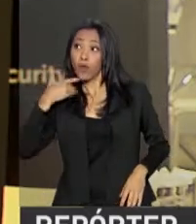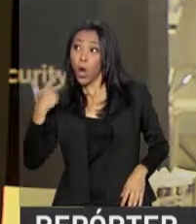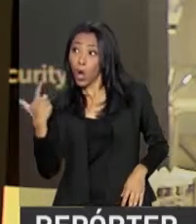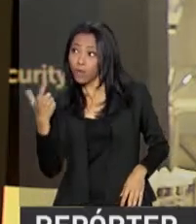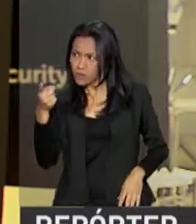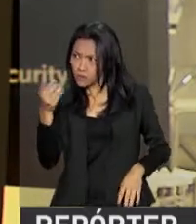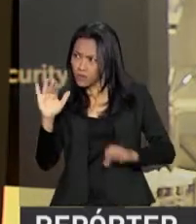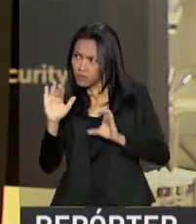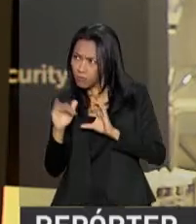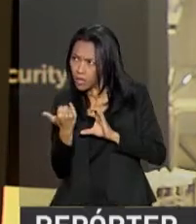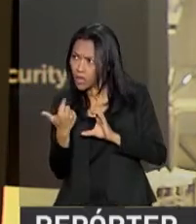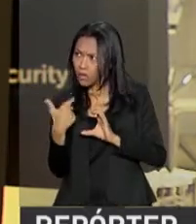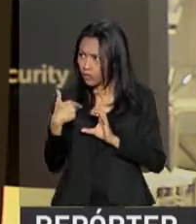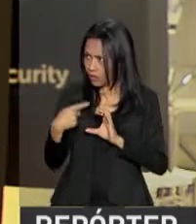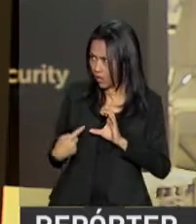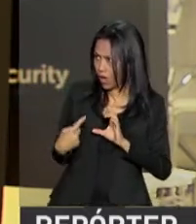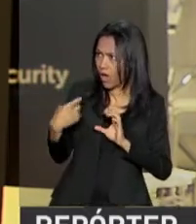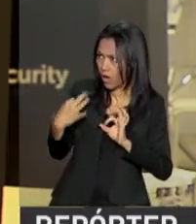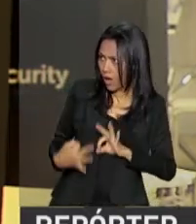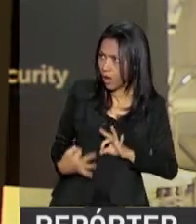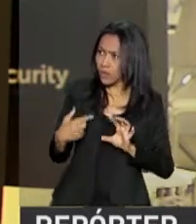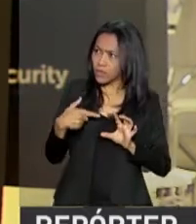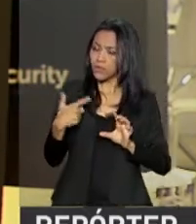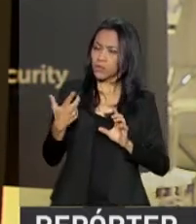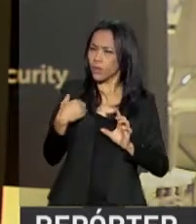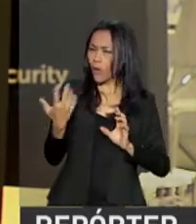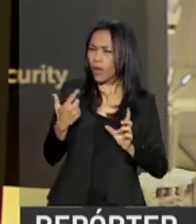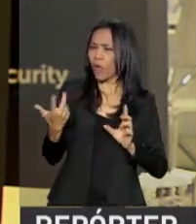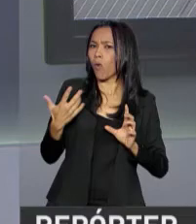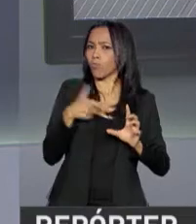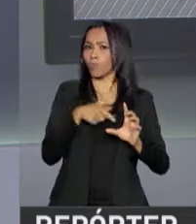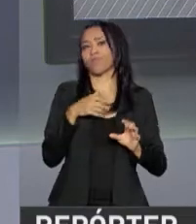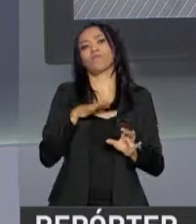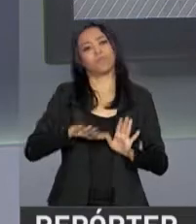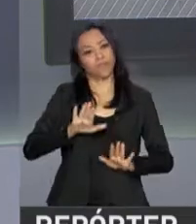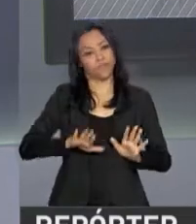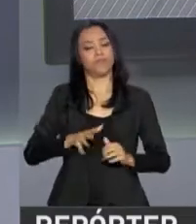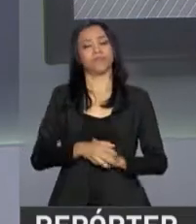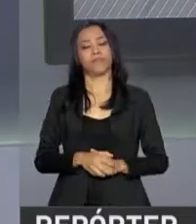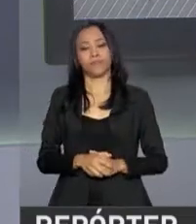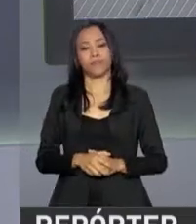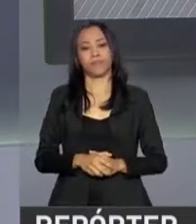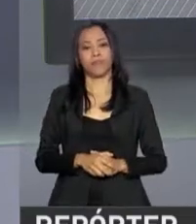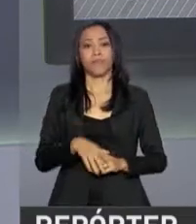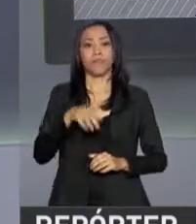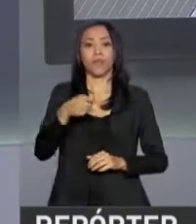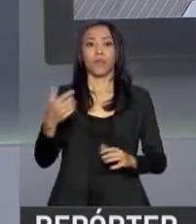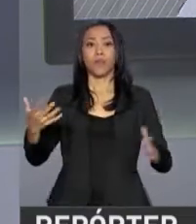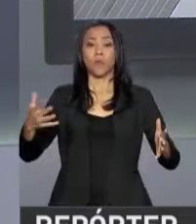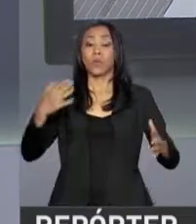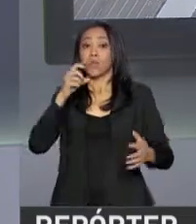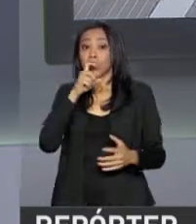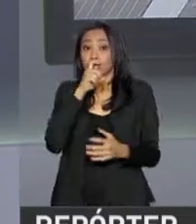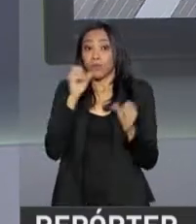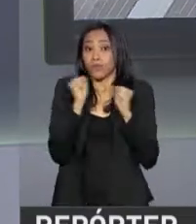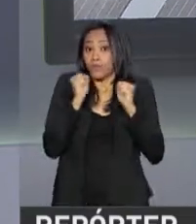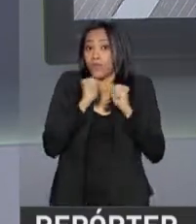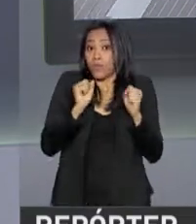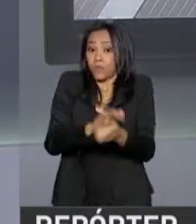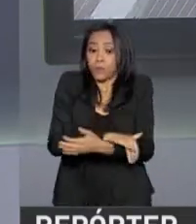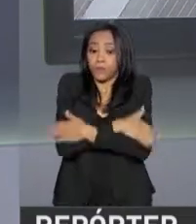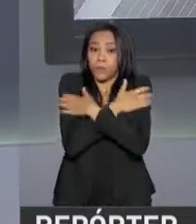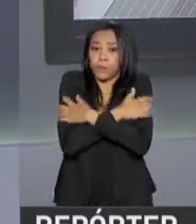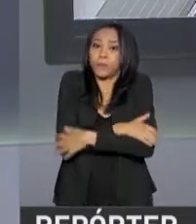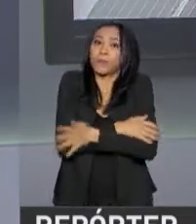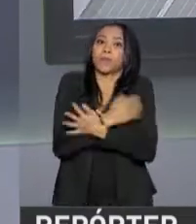olha isso aqui chegou pra mim isso é real isso não é real o inverno está chegando e com ele vêm as gripes